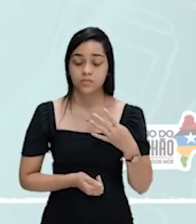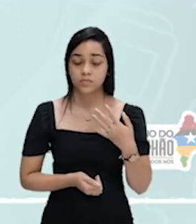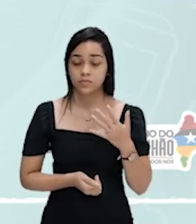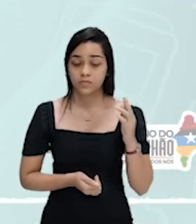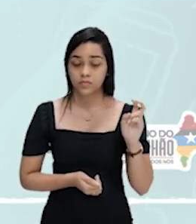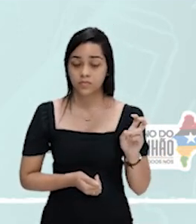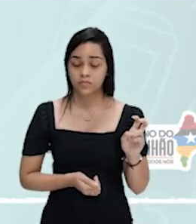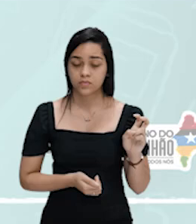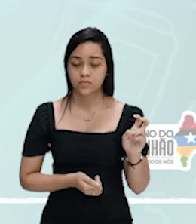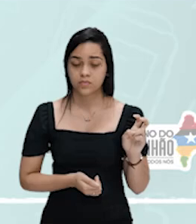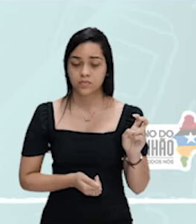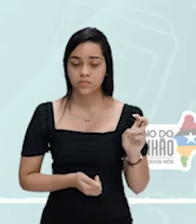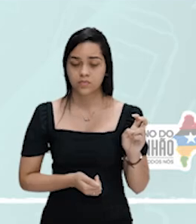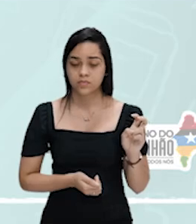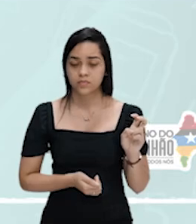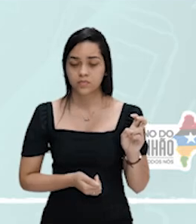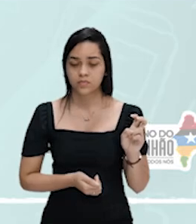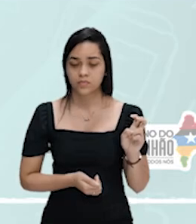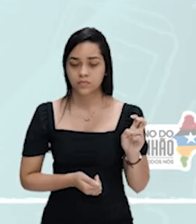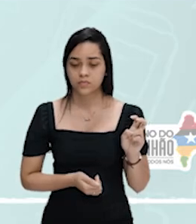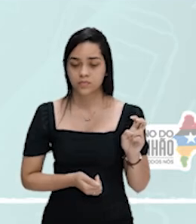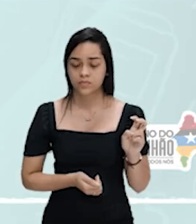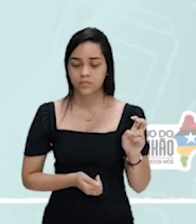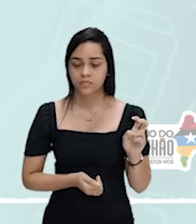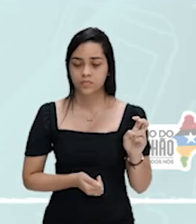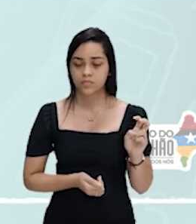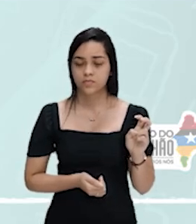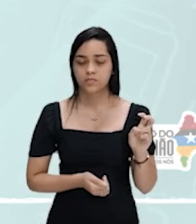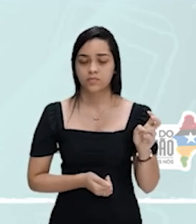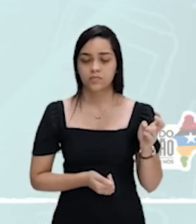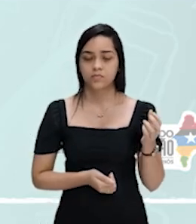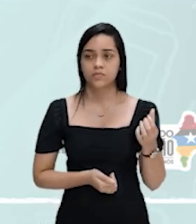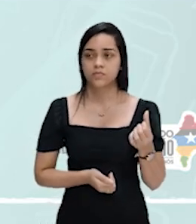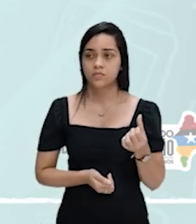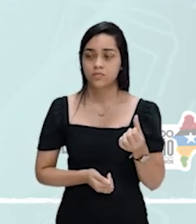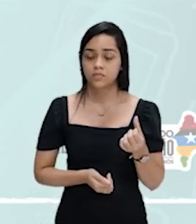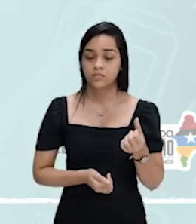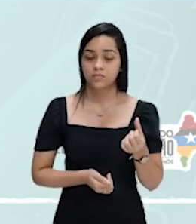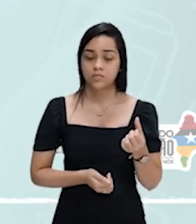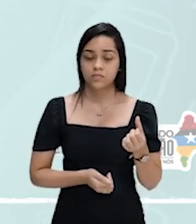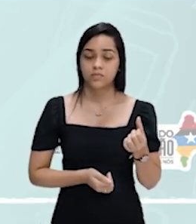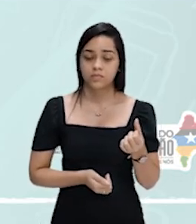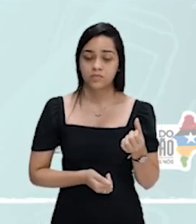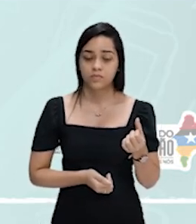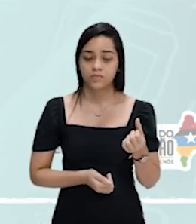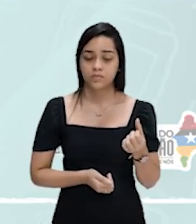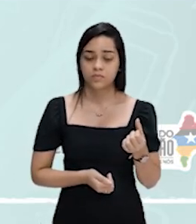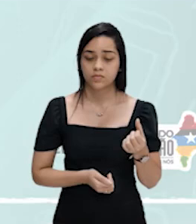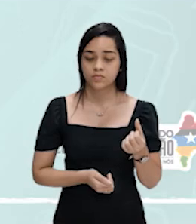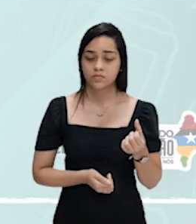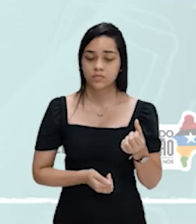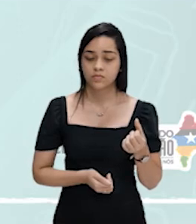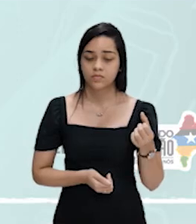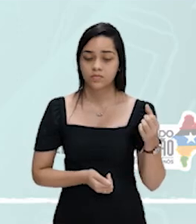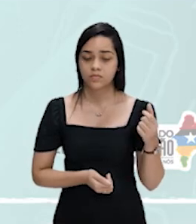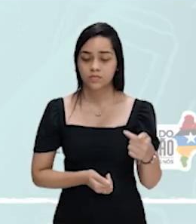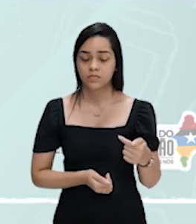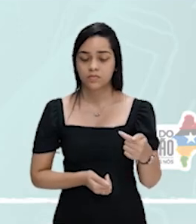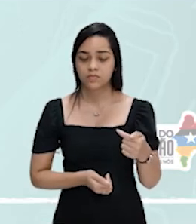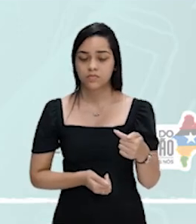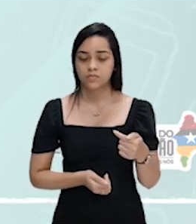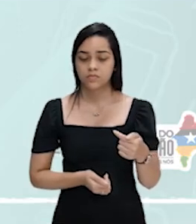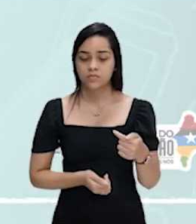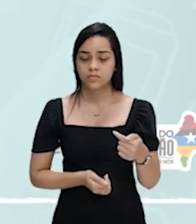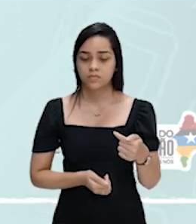tivera as pessoas que fingem não são dignas de confiança Isso é verdade a coisas que nos comovem